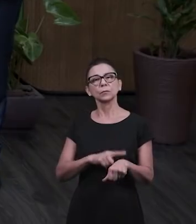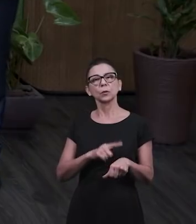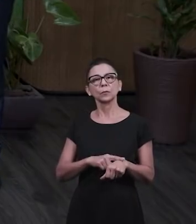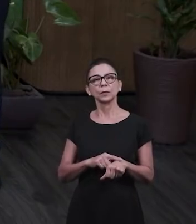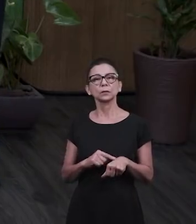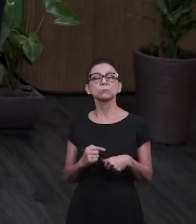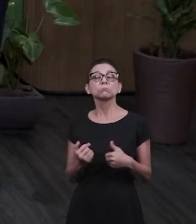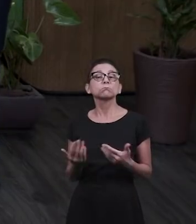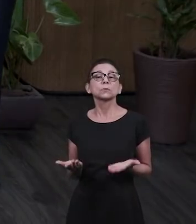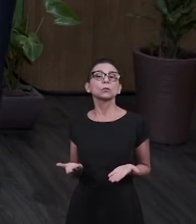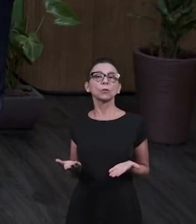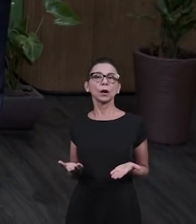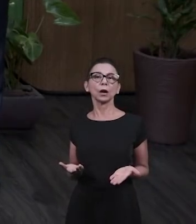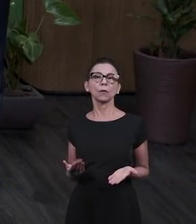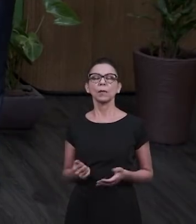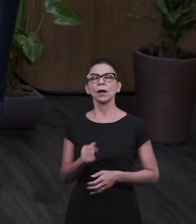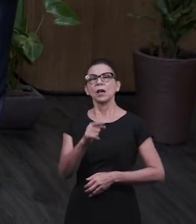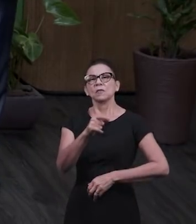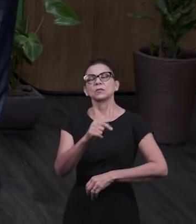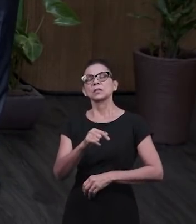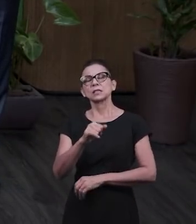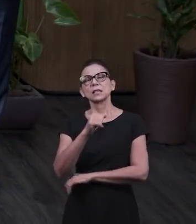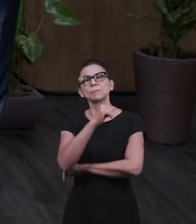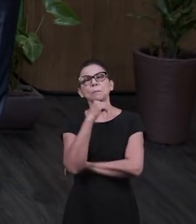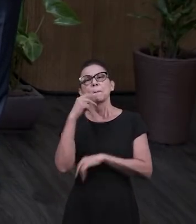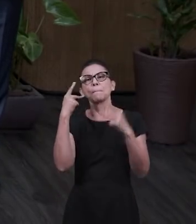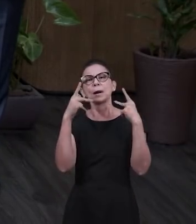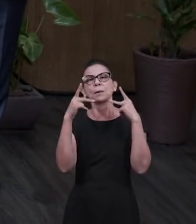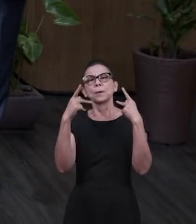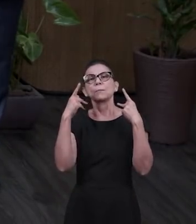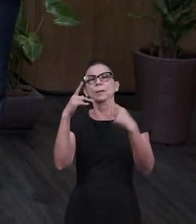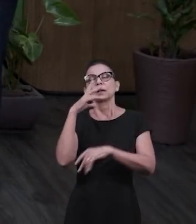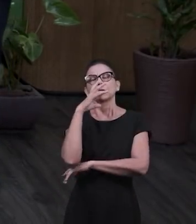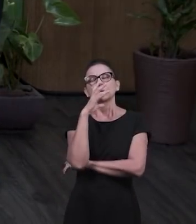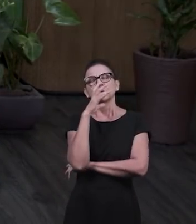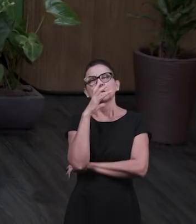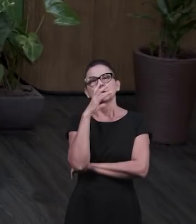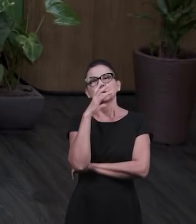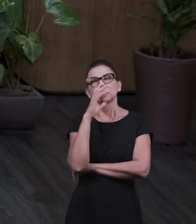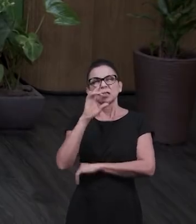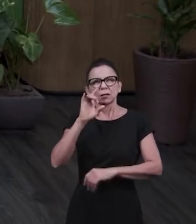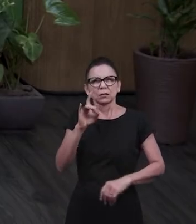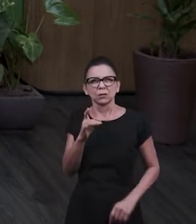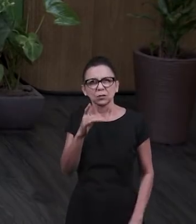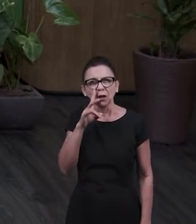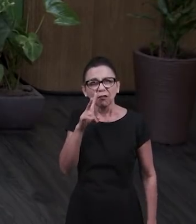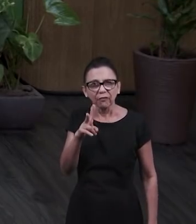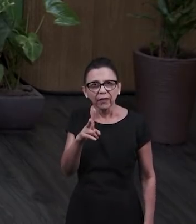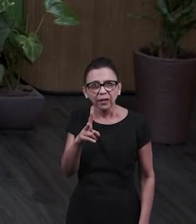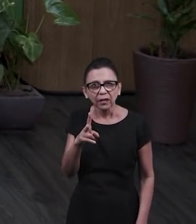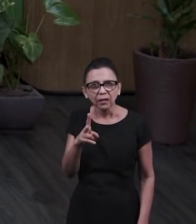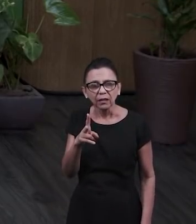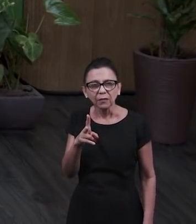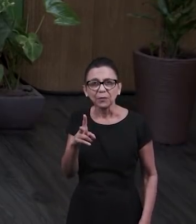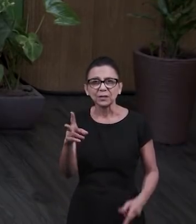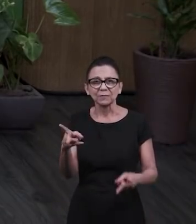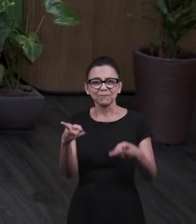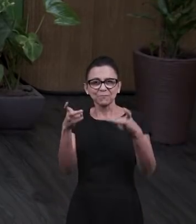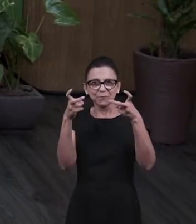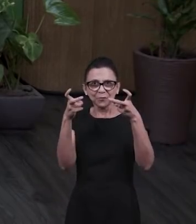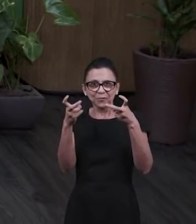ele não apenas ouve uma pregação, um discurso, mas ele recebe aquela palavra